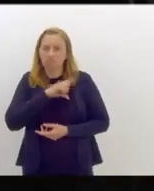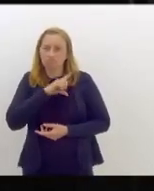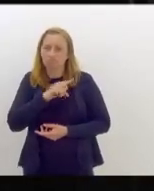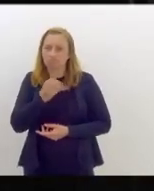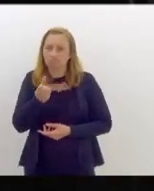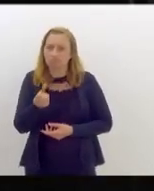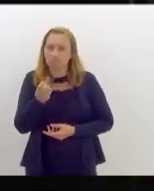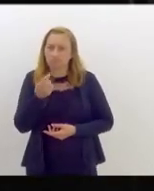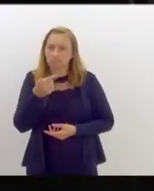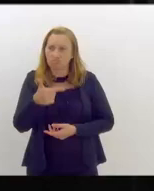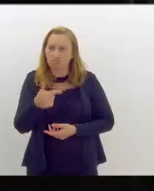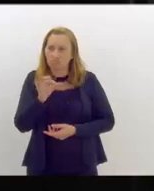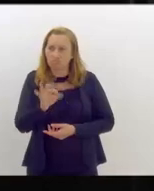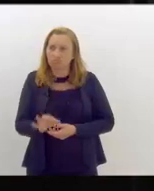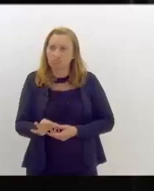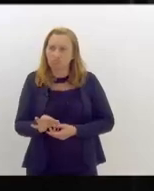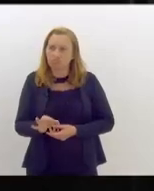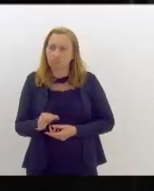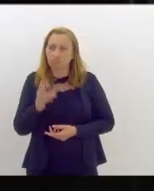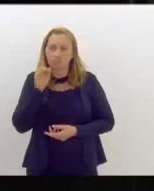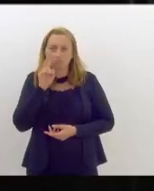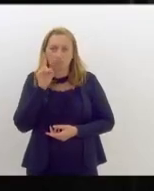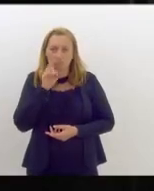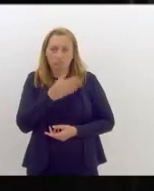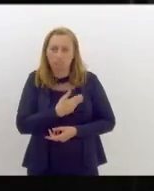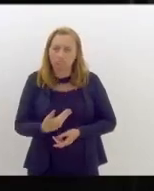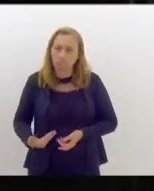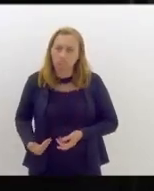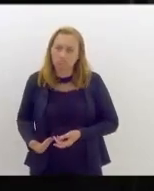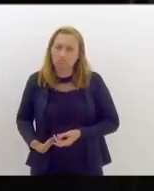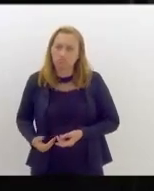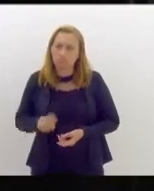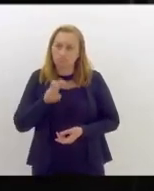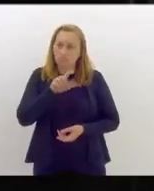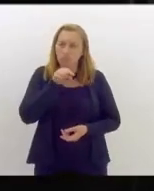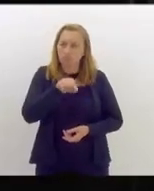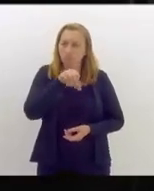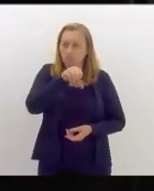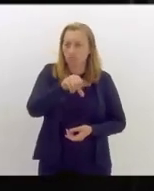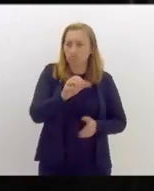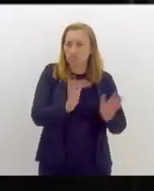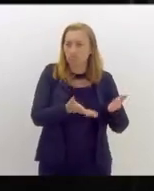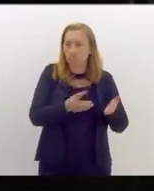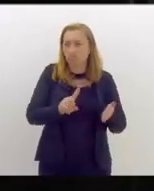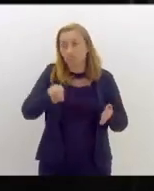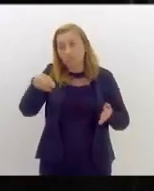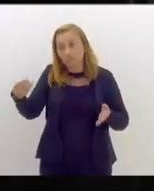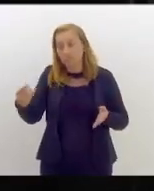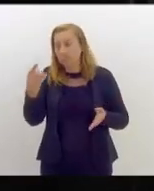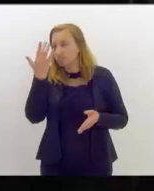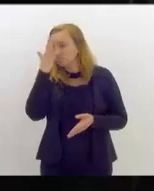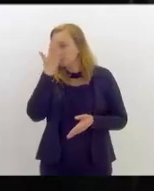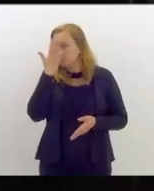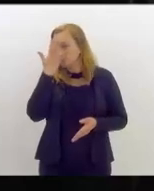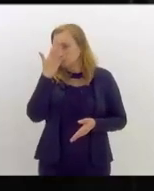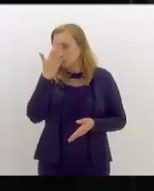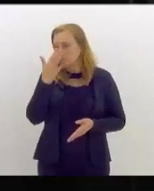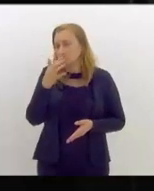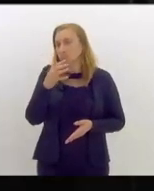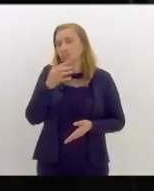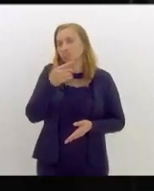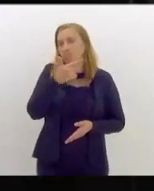e a gente tem que lembrar o governador que é 5.9 agora mas tem outra outro tanto em fevereiro de